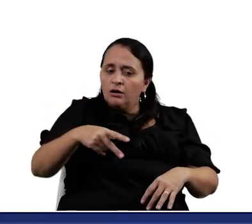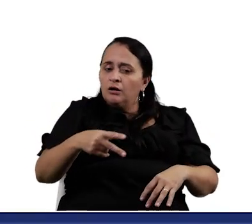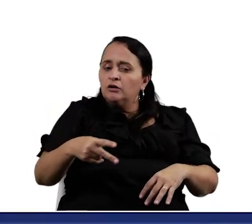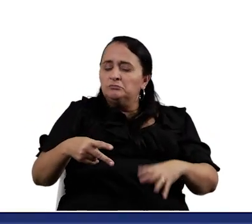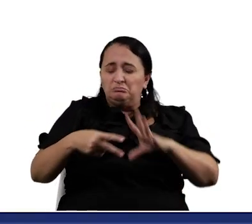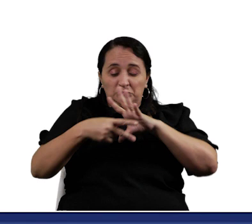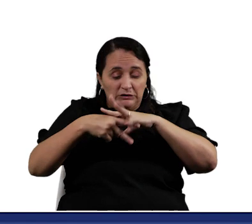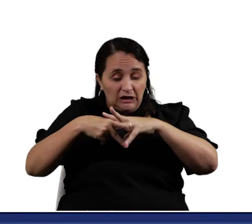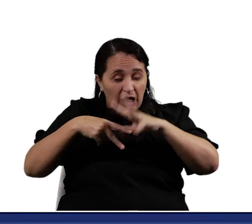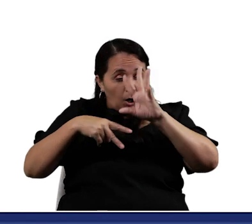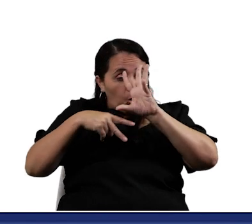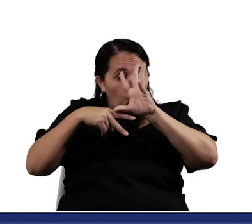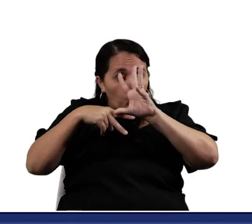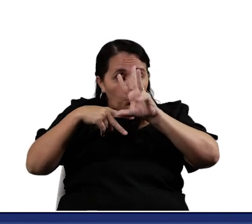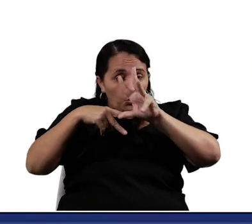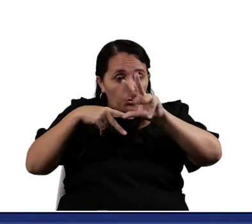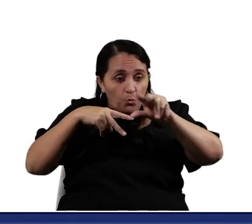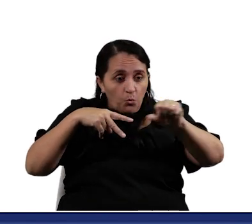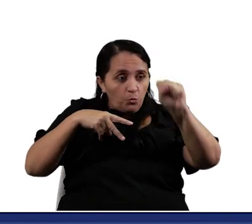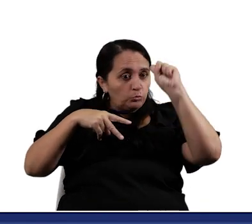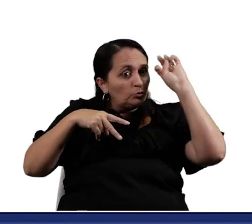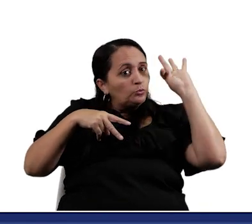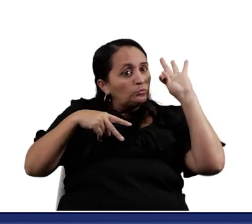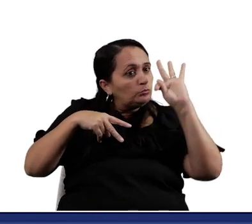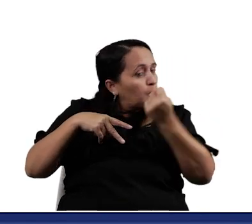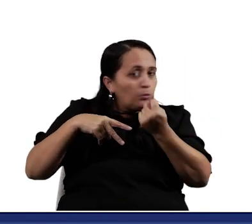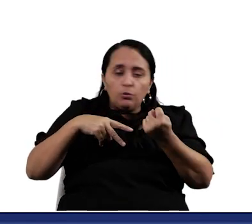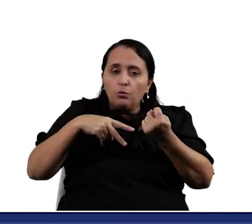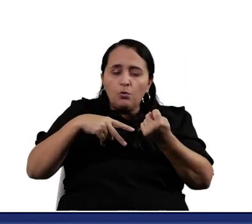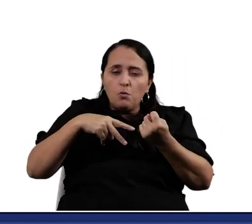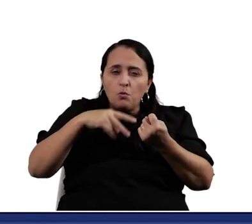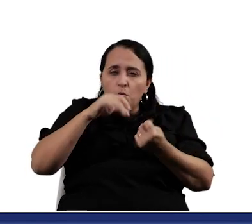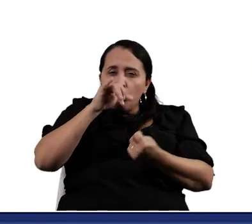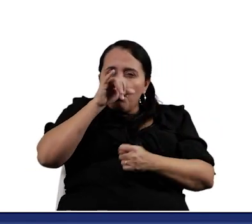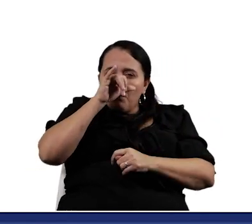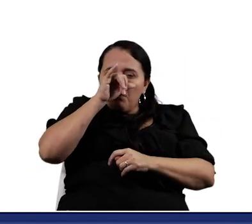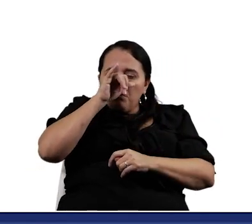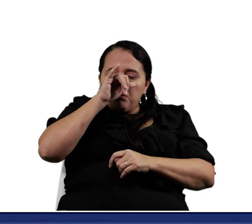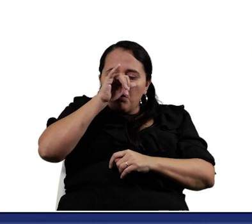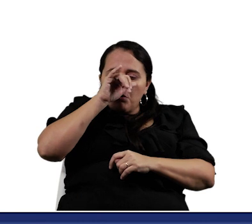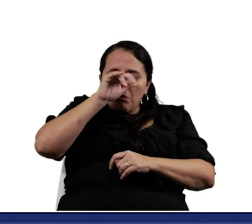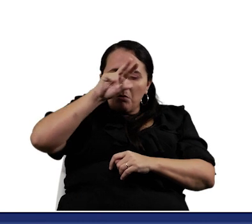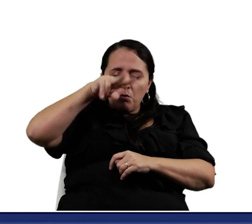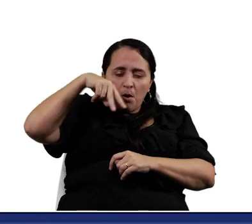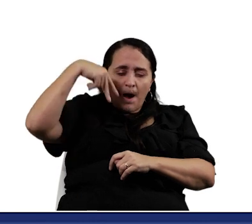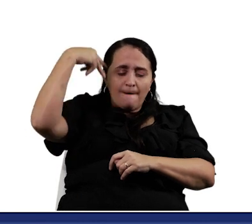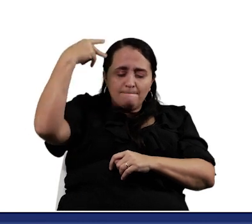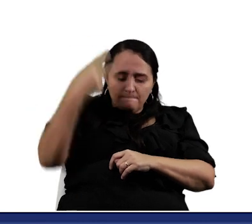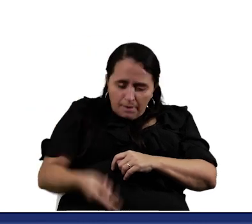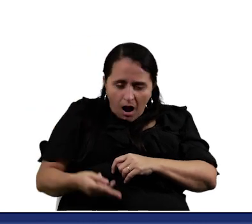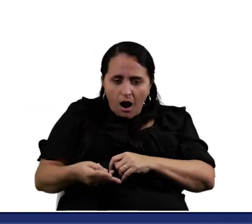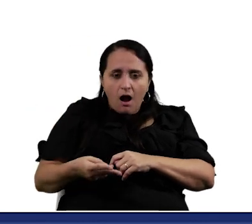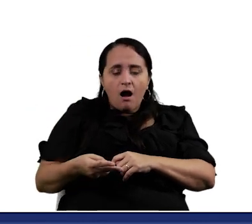Quando as penas acabaram de se soltar, o porco caiu e bateu